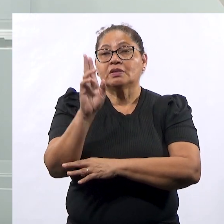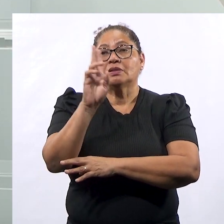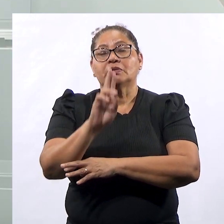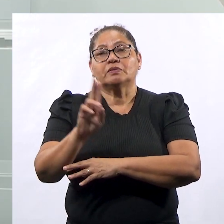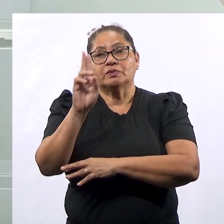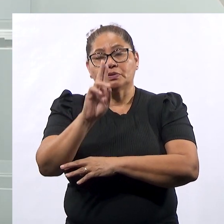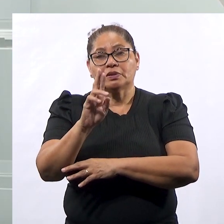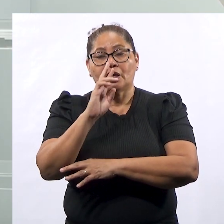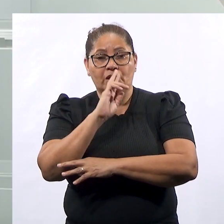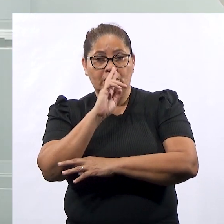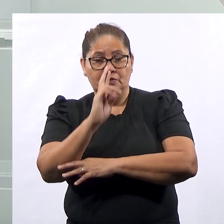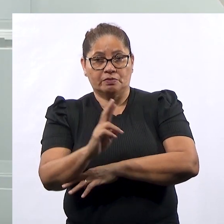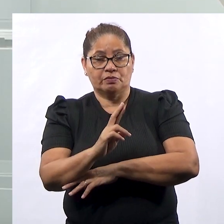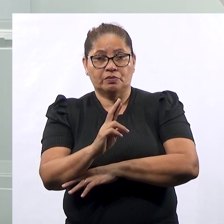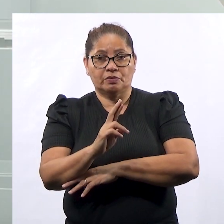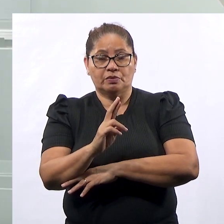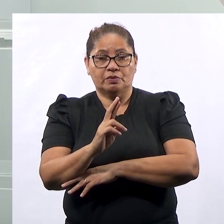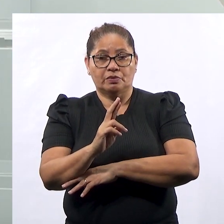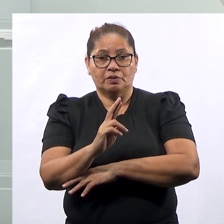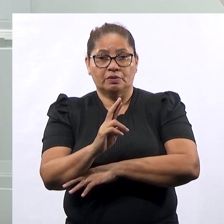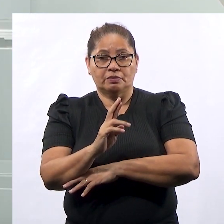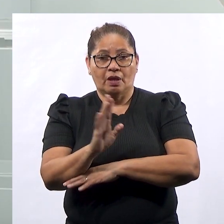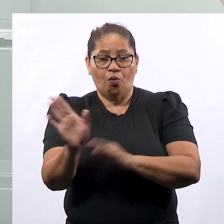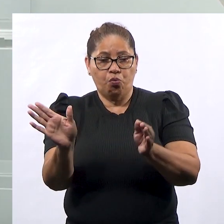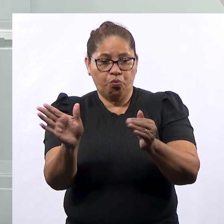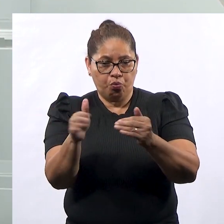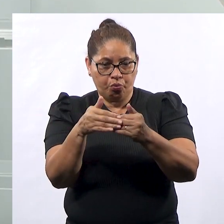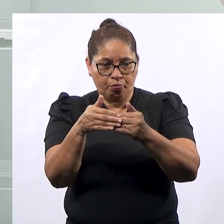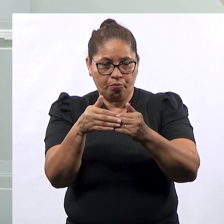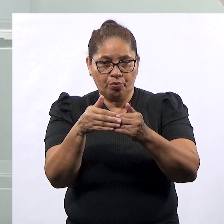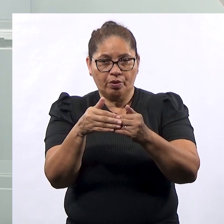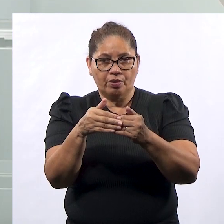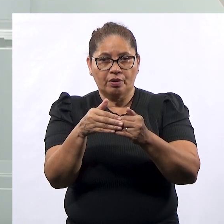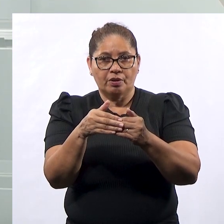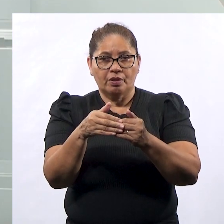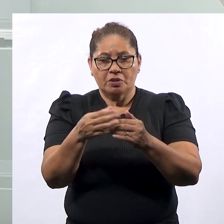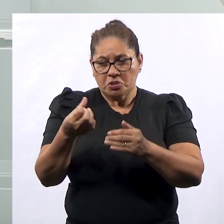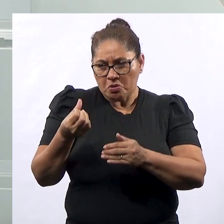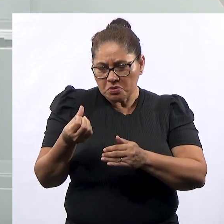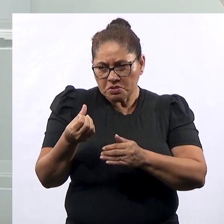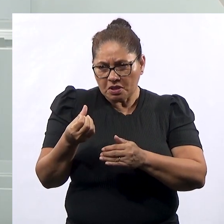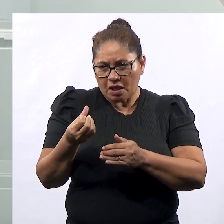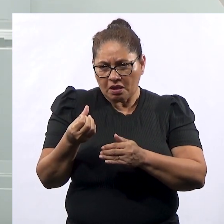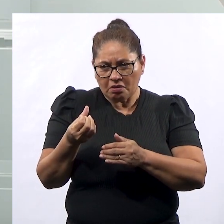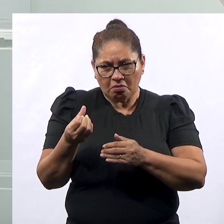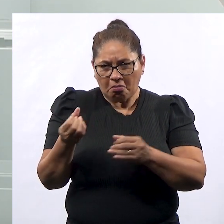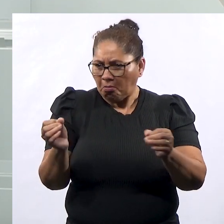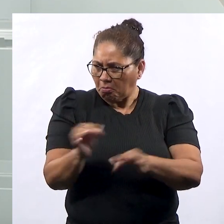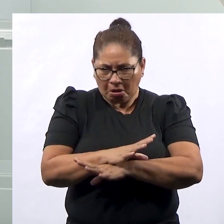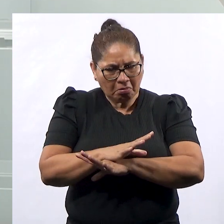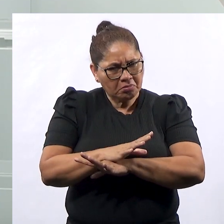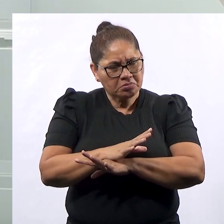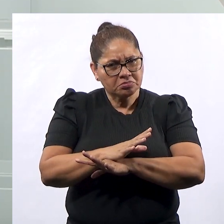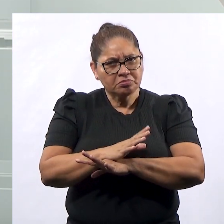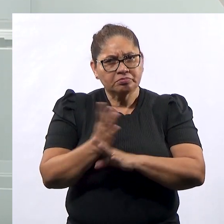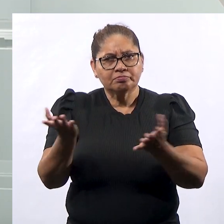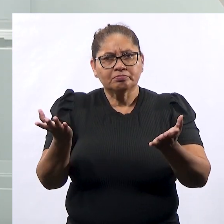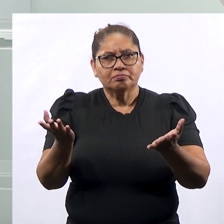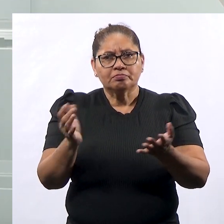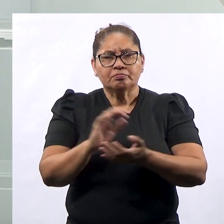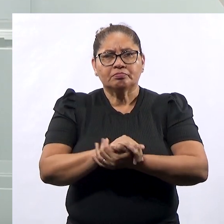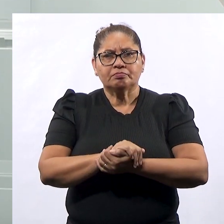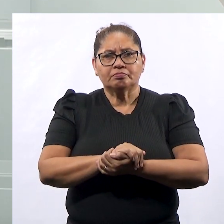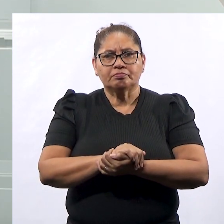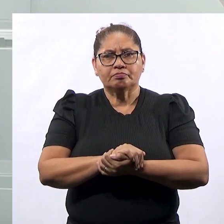você vai usar esses resultados como resultados fechados, né? Tirou 6, acabou, agora, né? Já era.